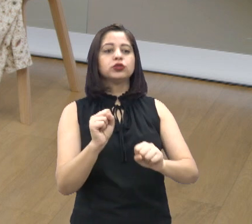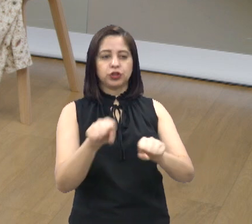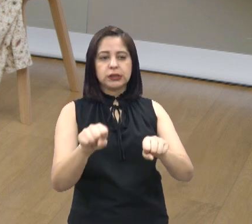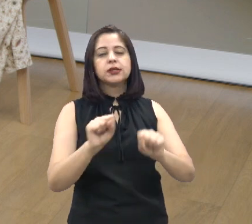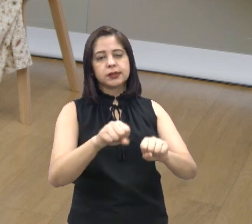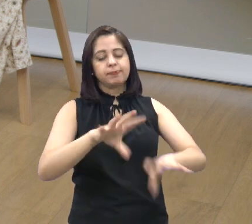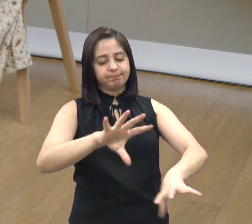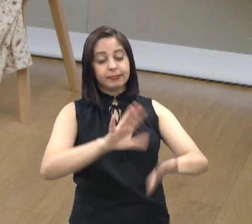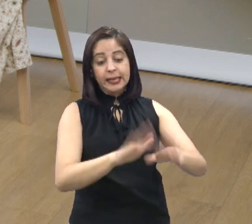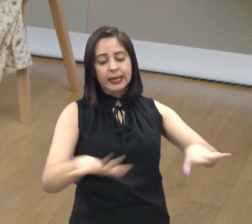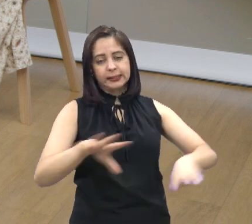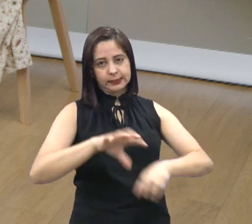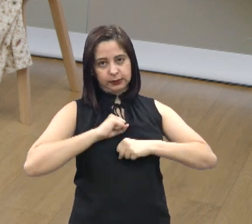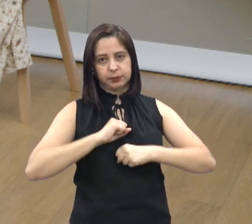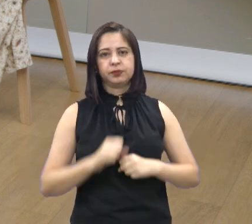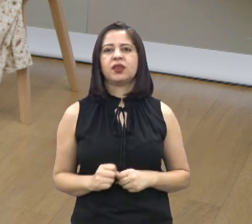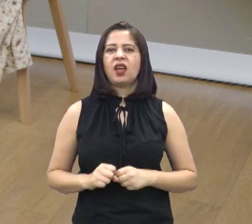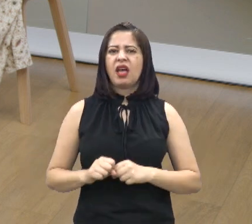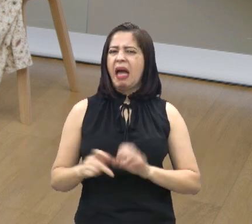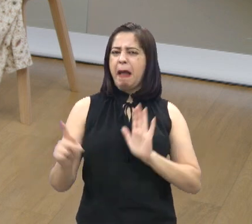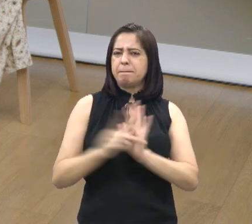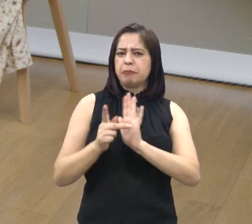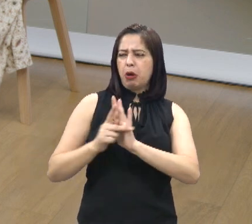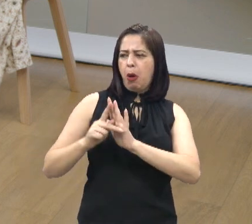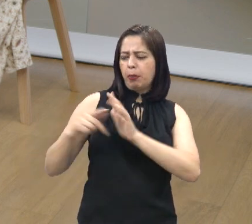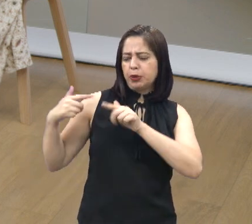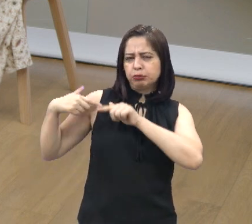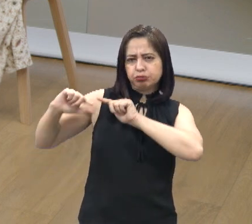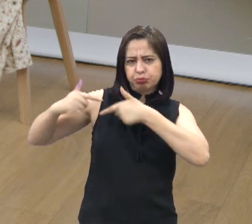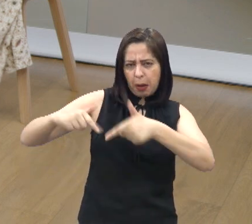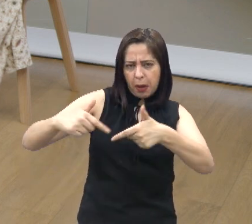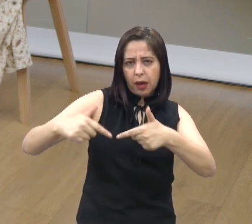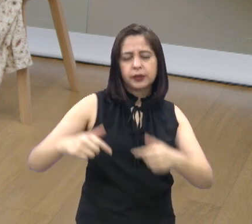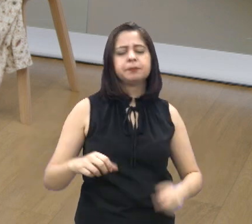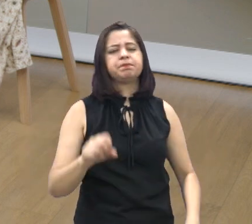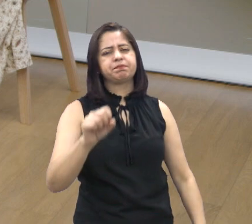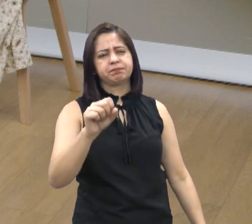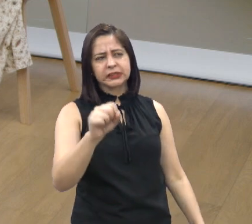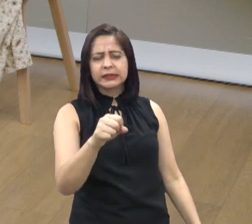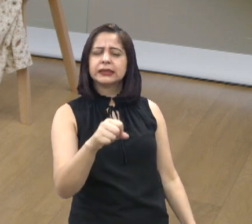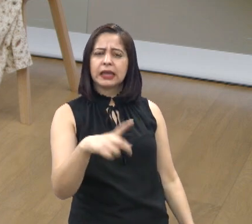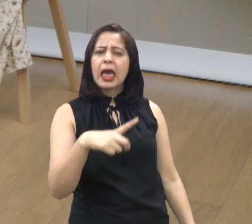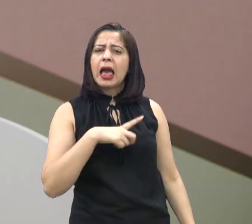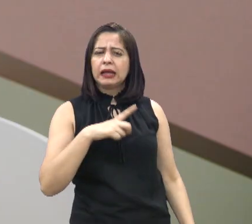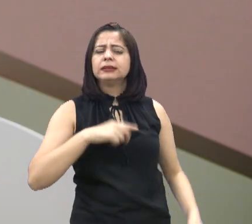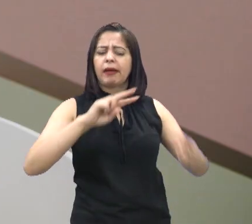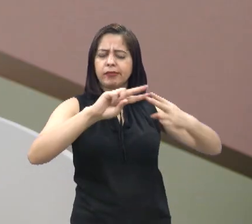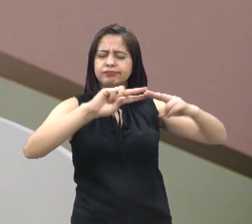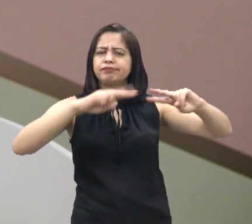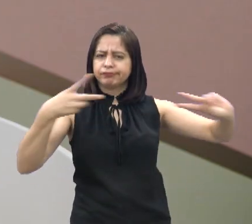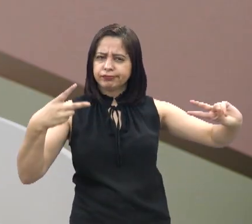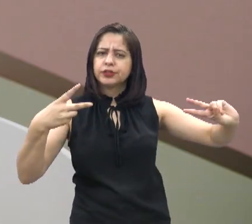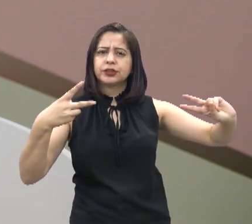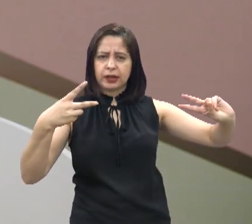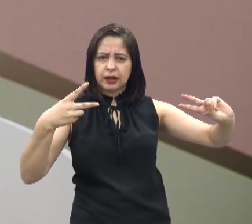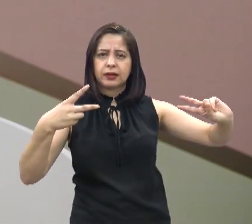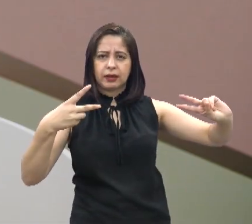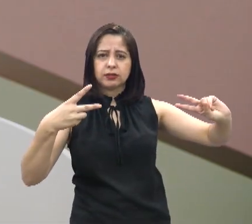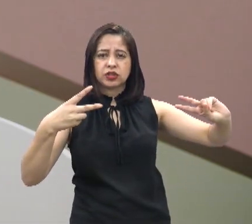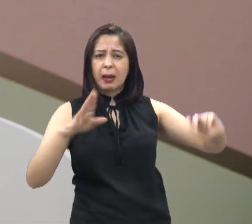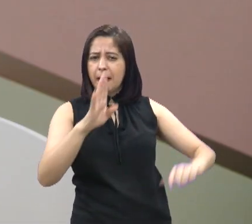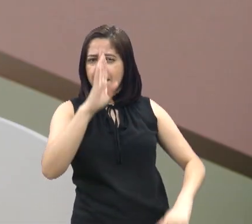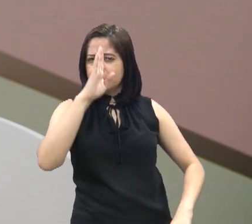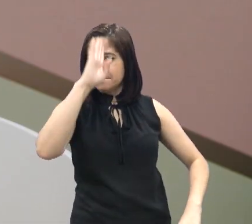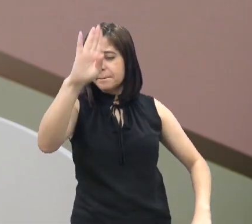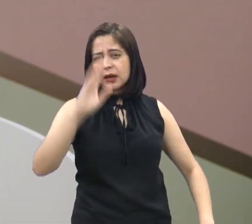fator hereditário? Então, tem uma carga genética, né? A gente costuma falar assim, algumas doenças, né? Principalmente as doenças que